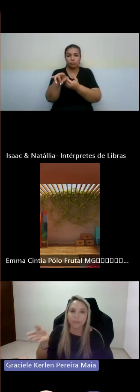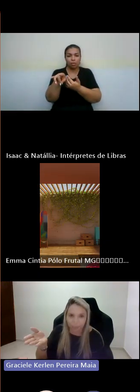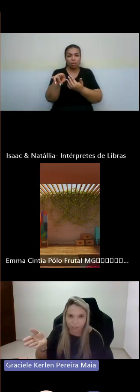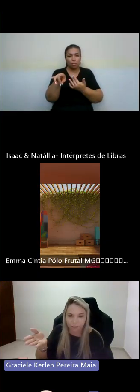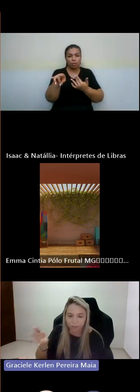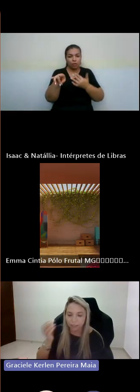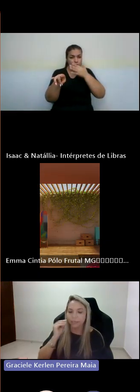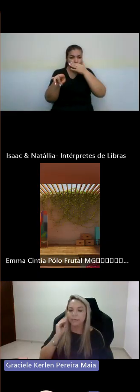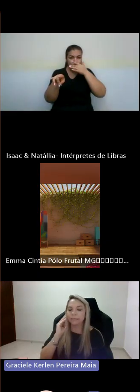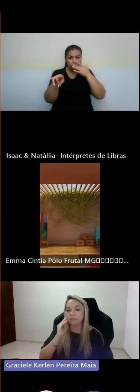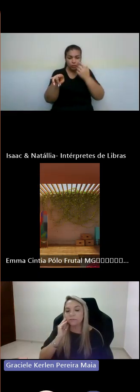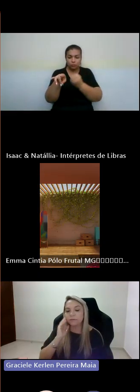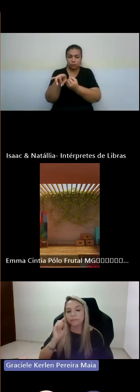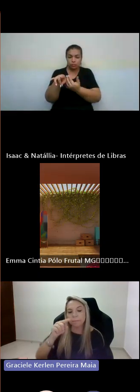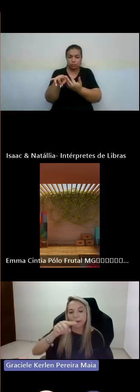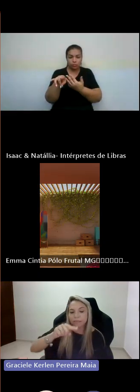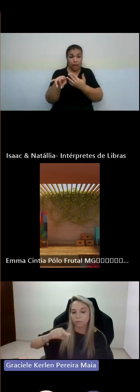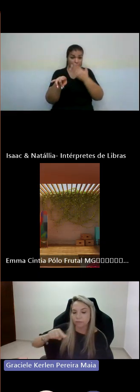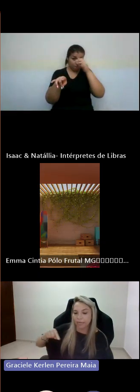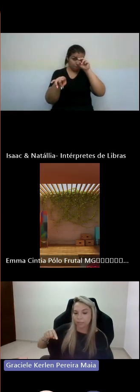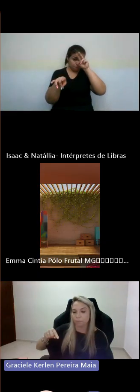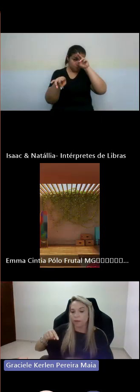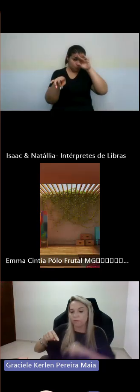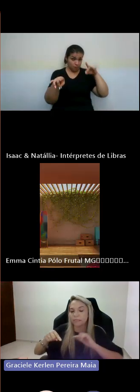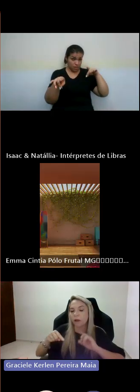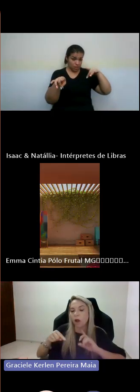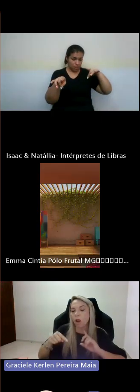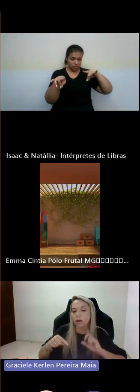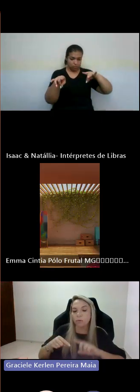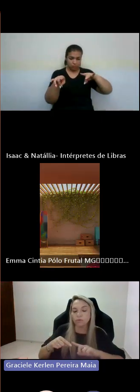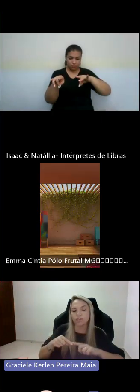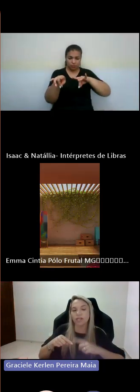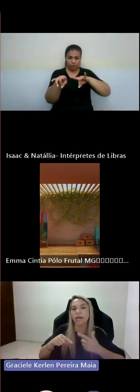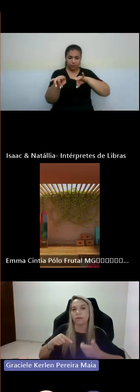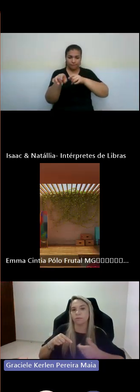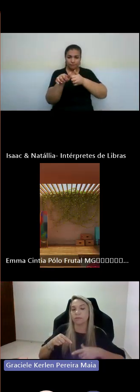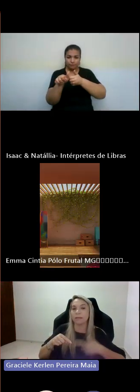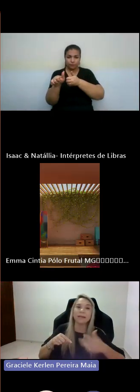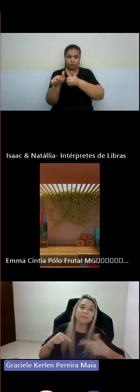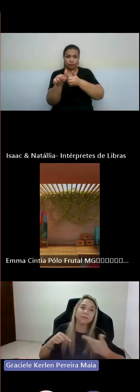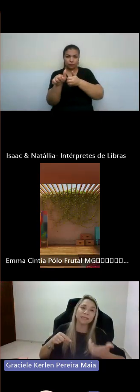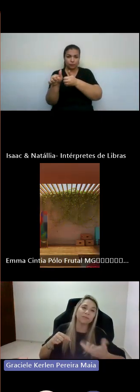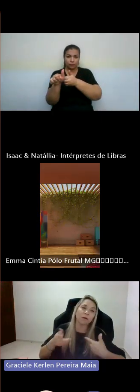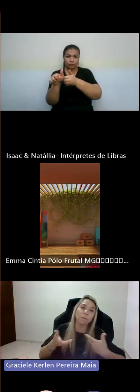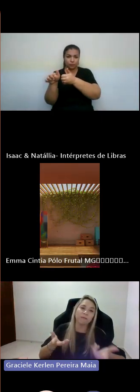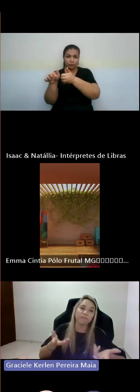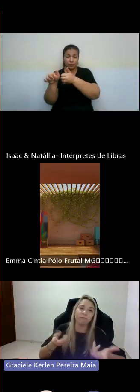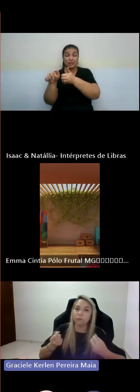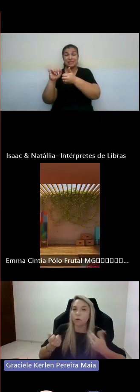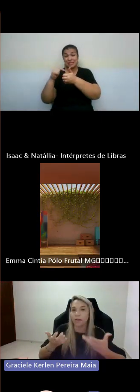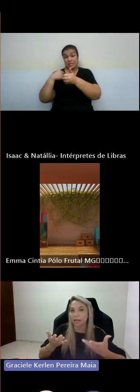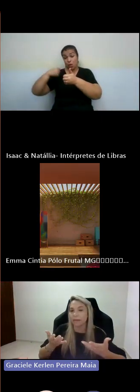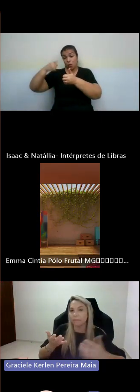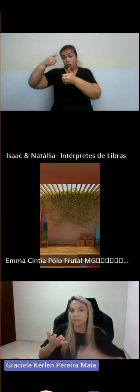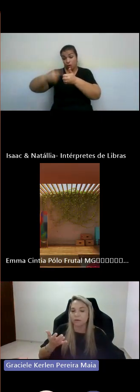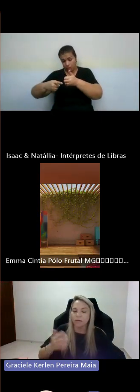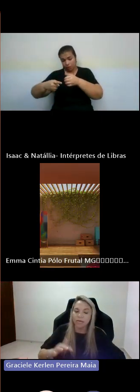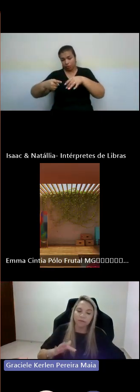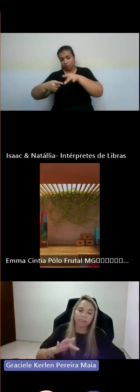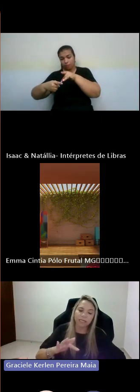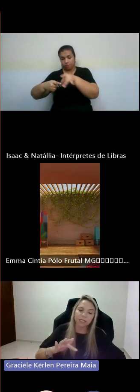está à frente. Então, se você passa o dedo, você coloca um cheiro, ainda mais se você tiver com perfume ou creme